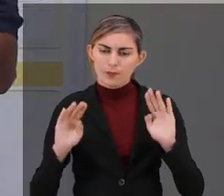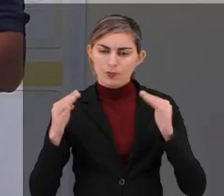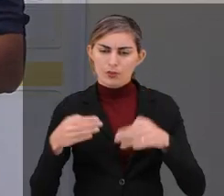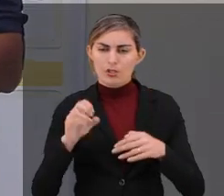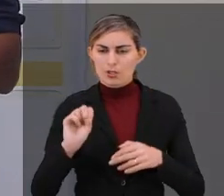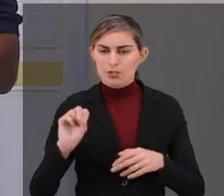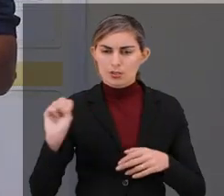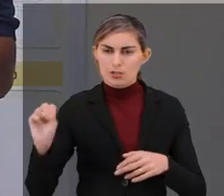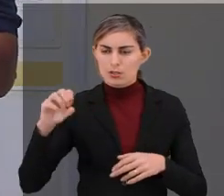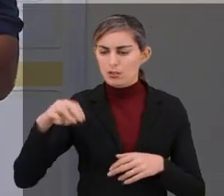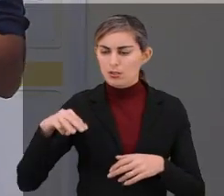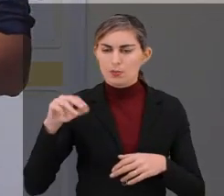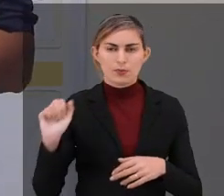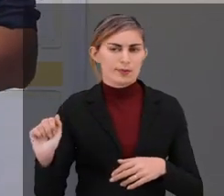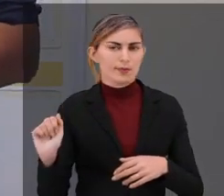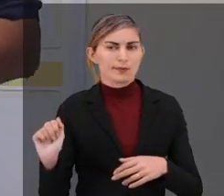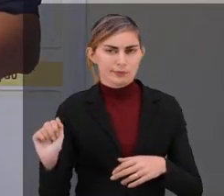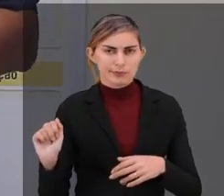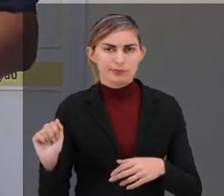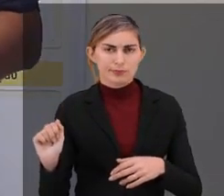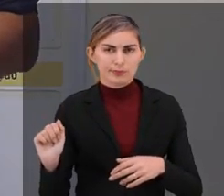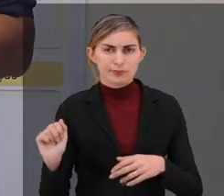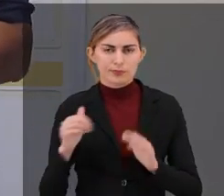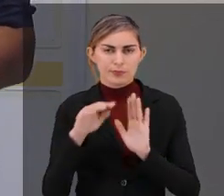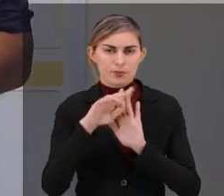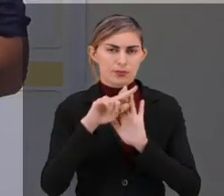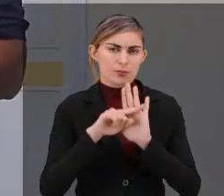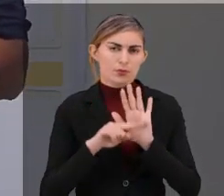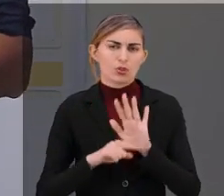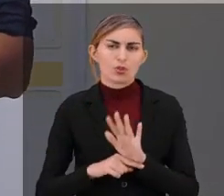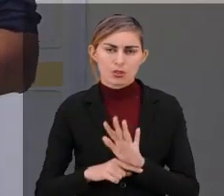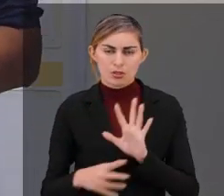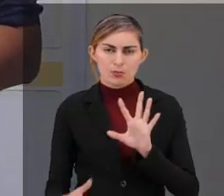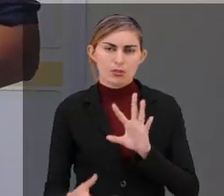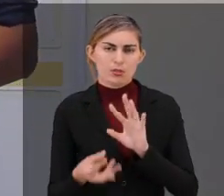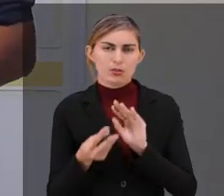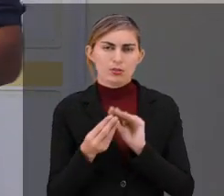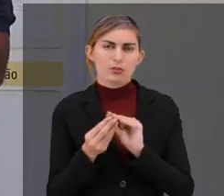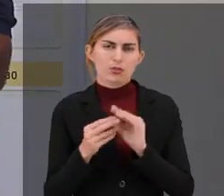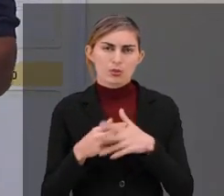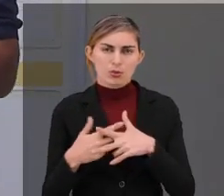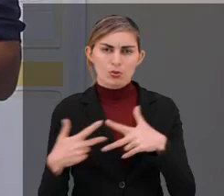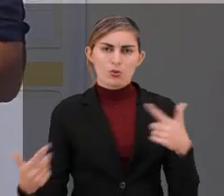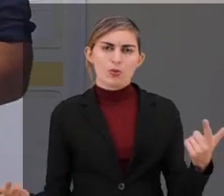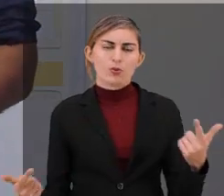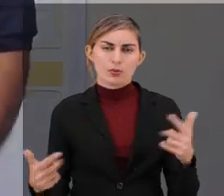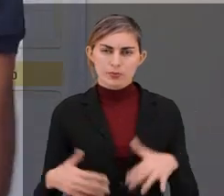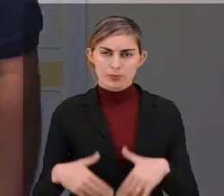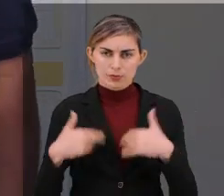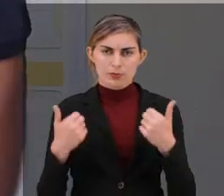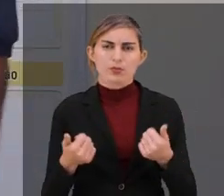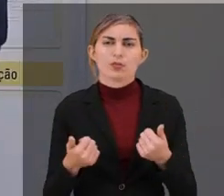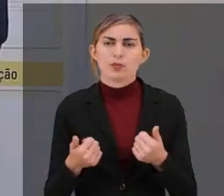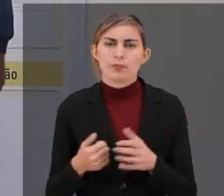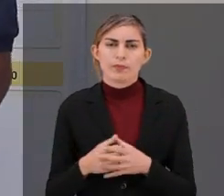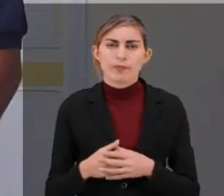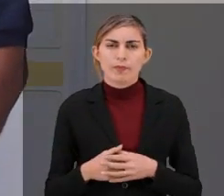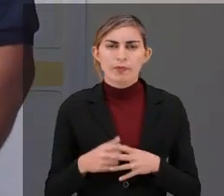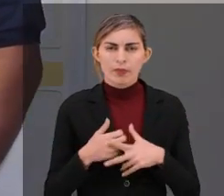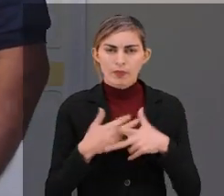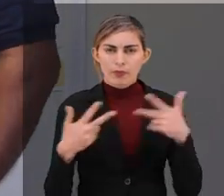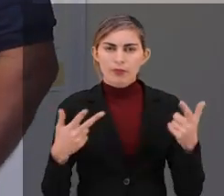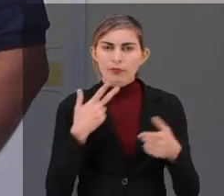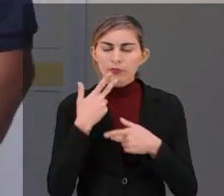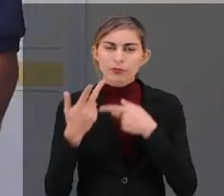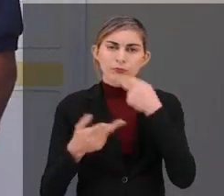ao SSMA, que é o programa que a gente implementa para que a coisa funcione melhor. Quando a gente